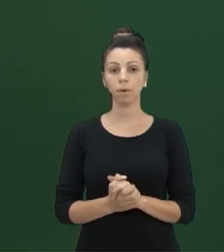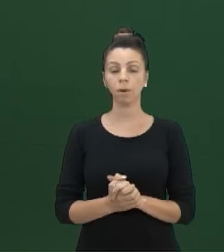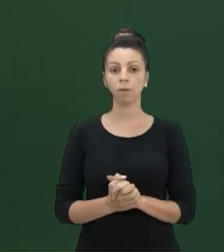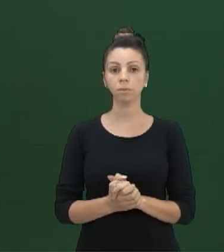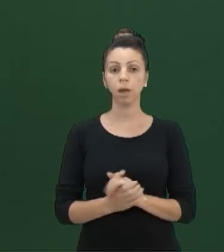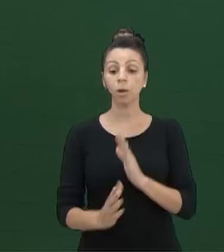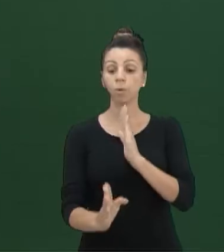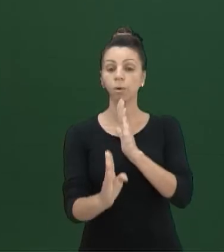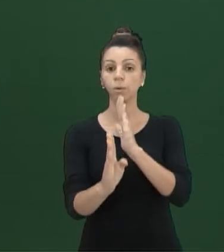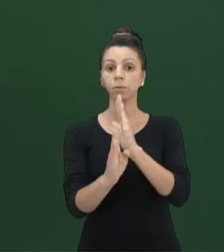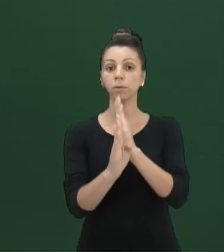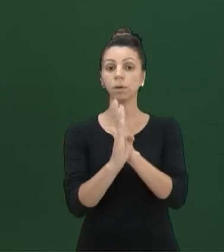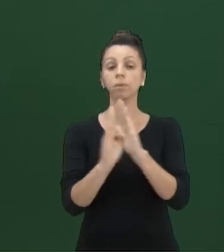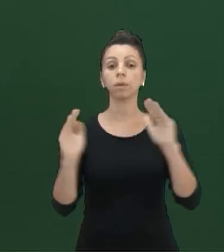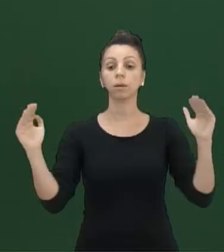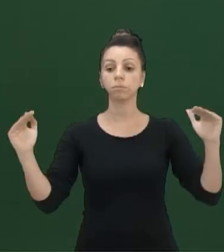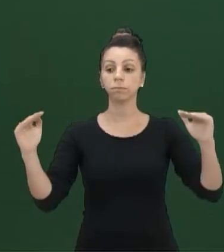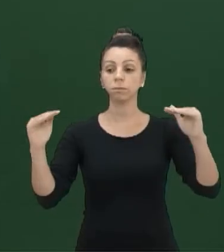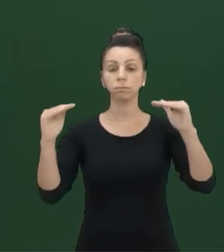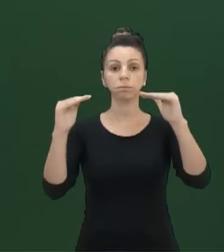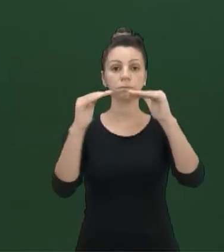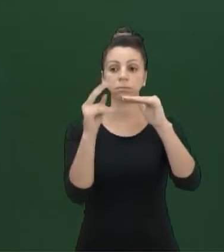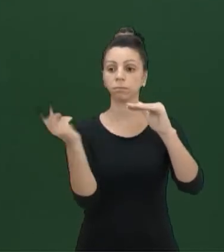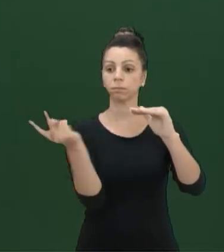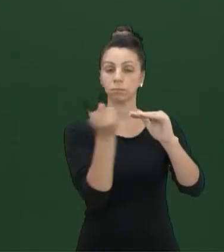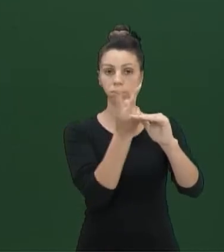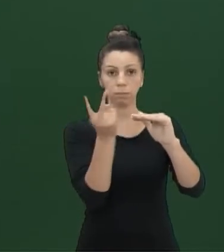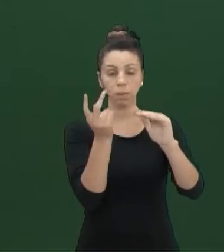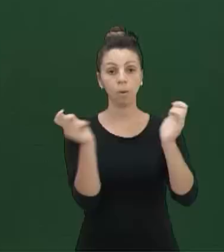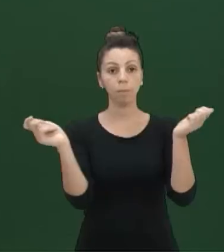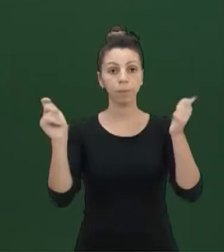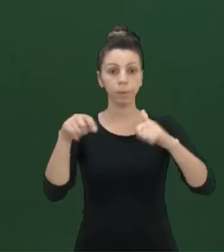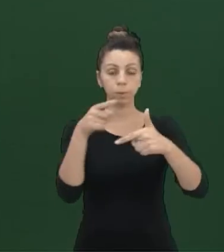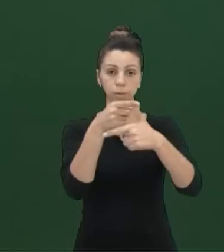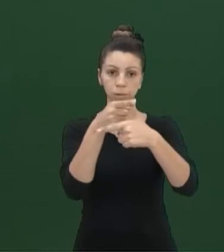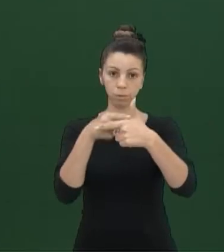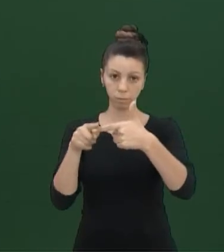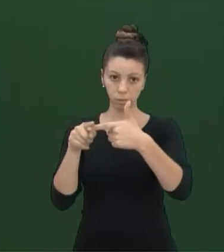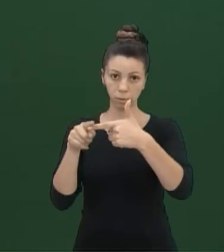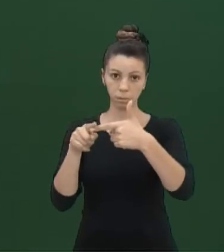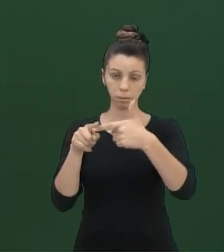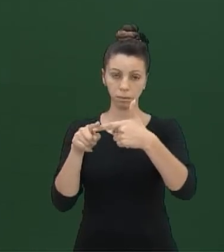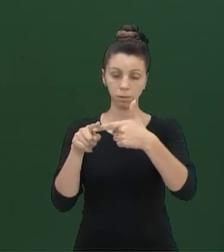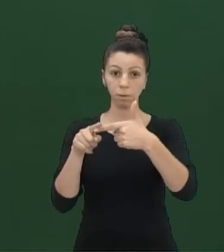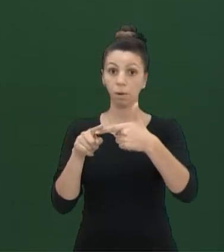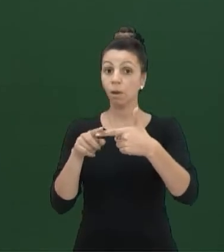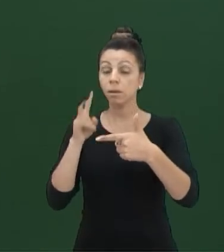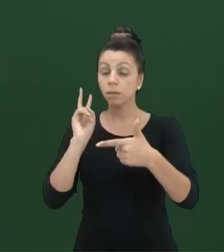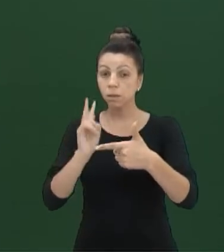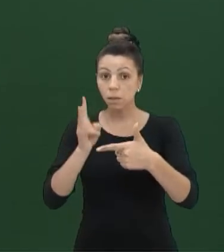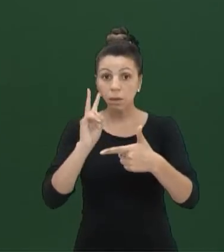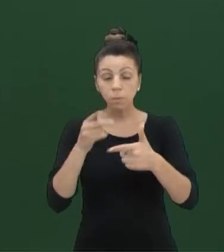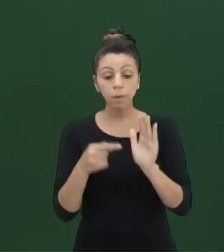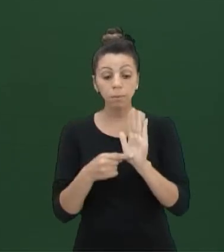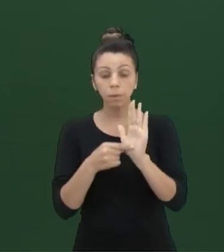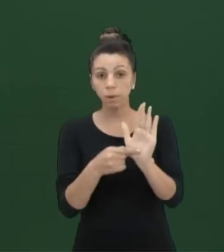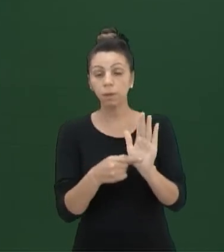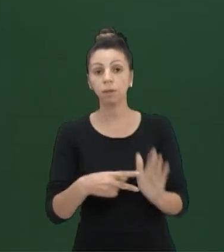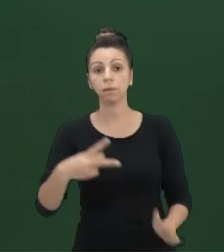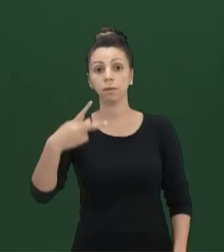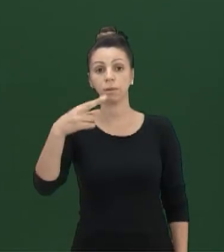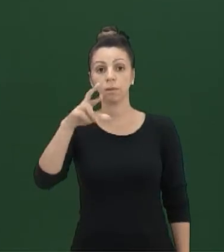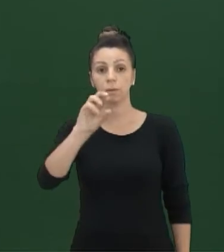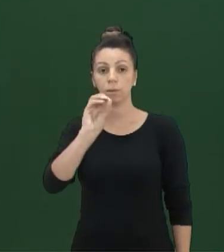proporção entre os dois, a gente vai ter de calcular uma divisão. Sempre que a gente está falando aqui sobre proporção, a gente vai ter que calcular